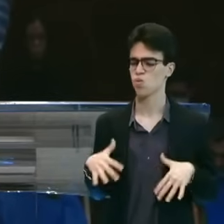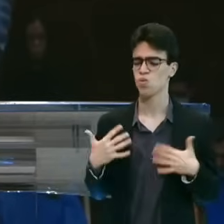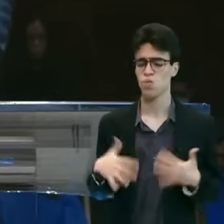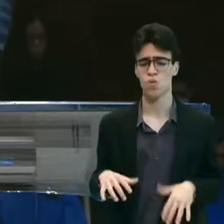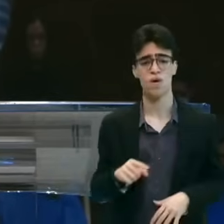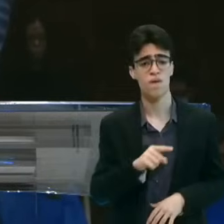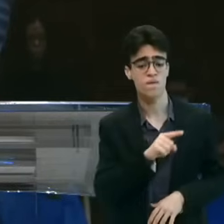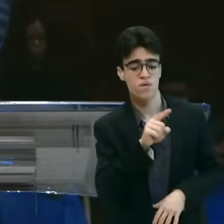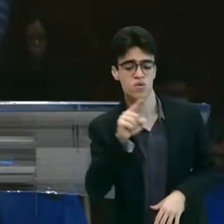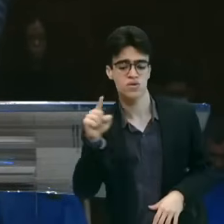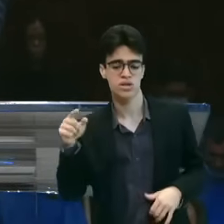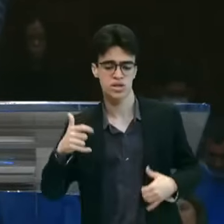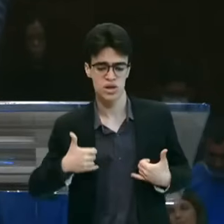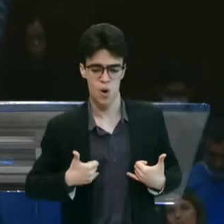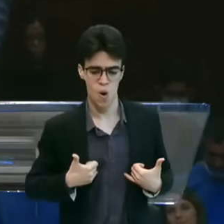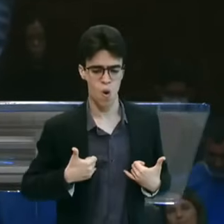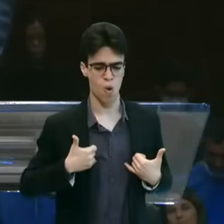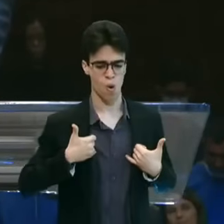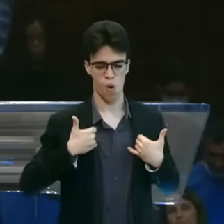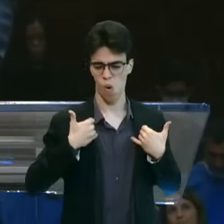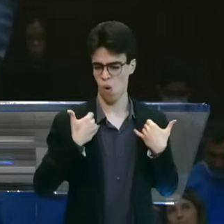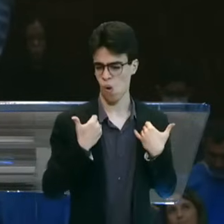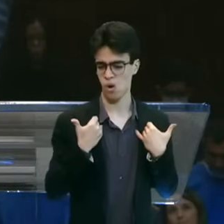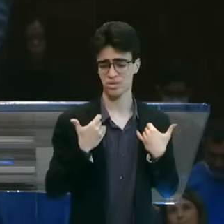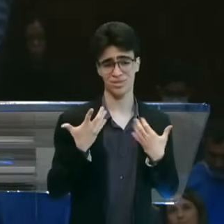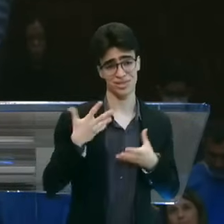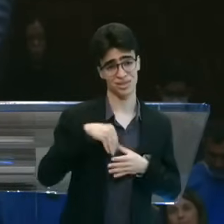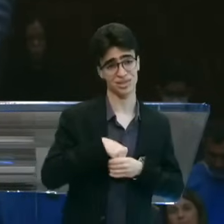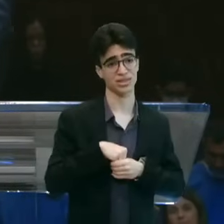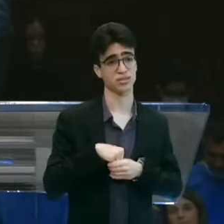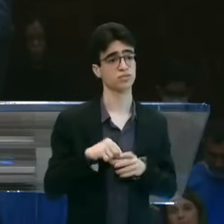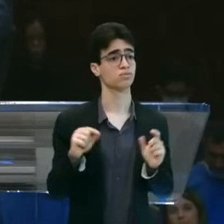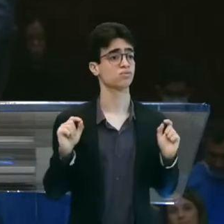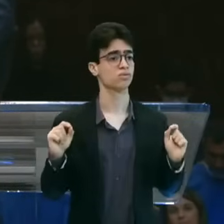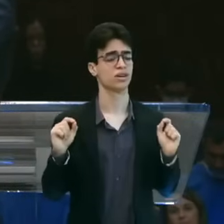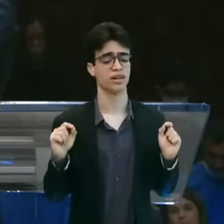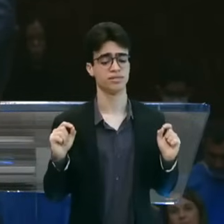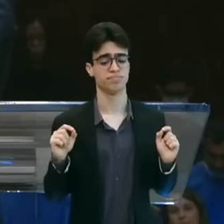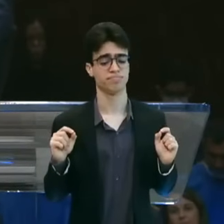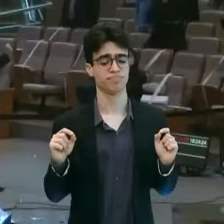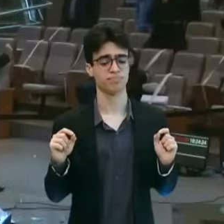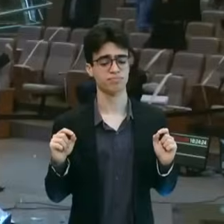Qual é a atitude de arrogância que está dentro de você?